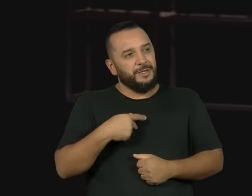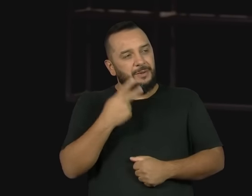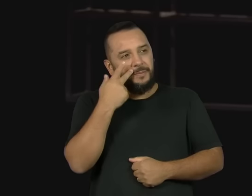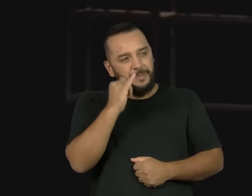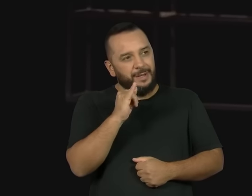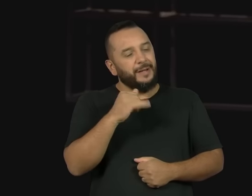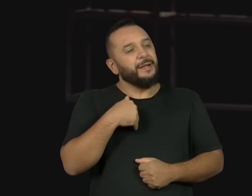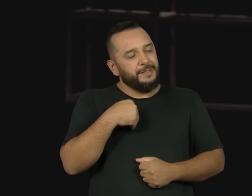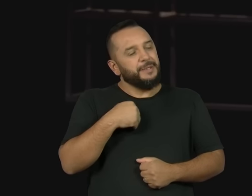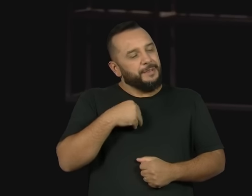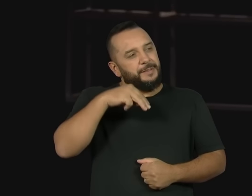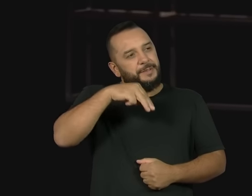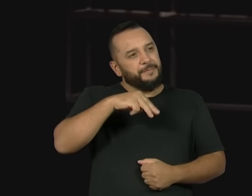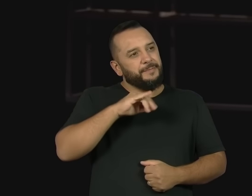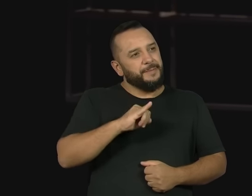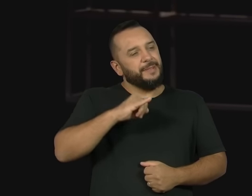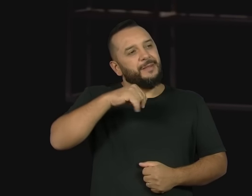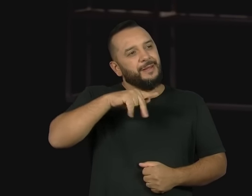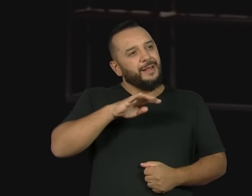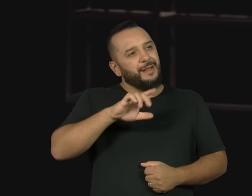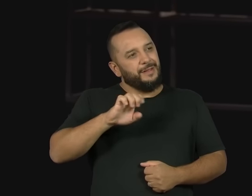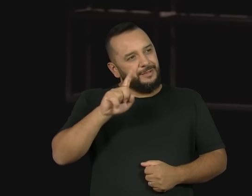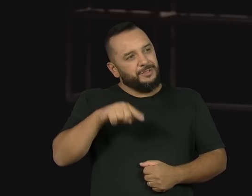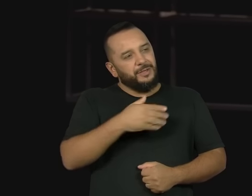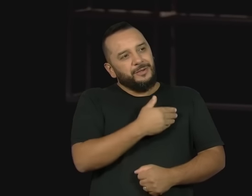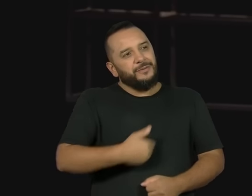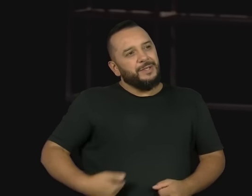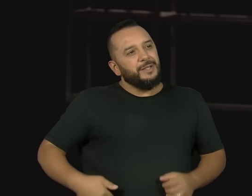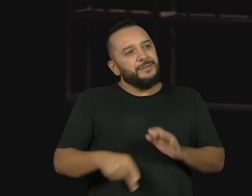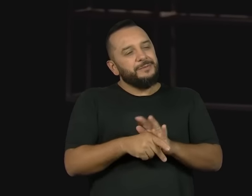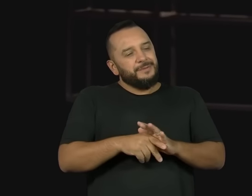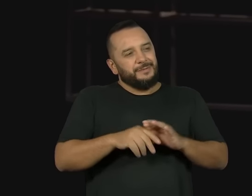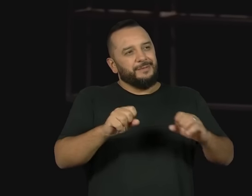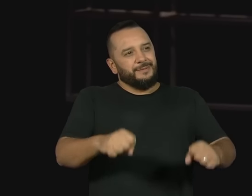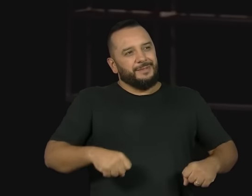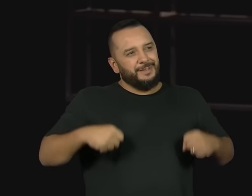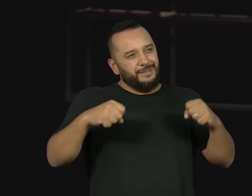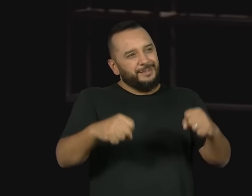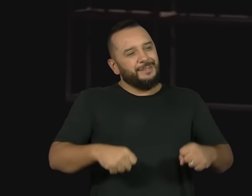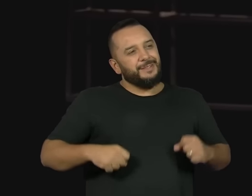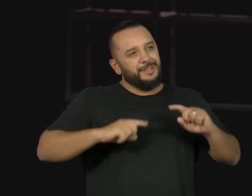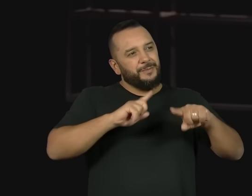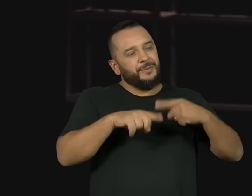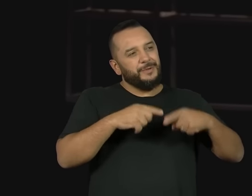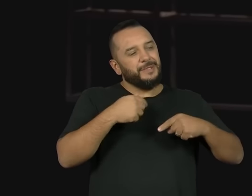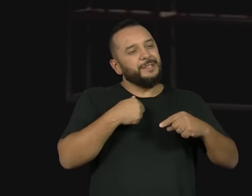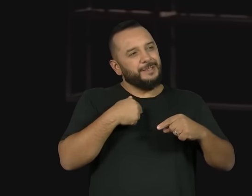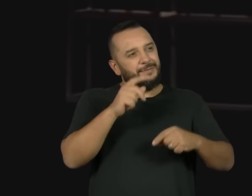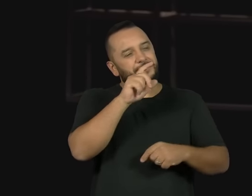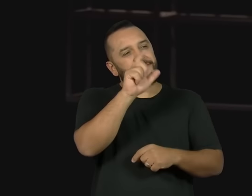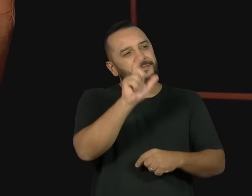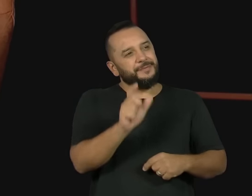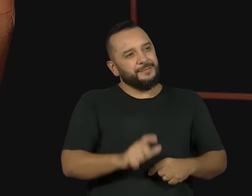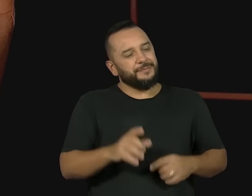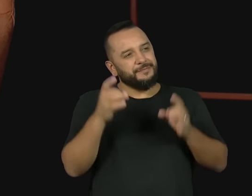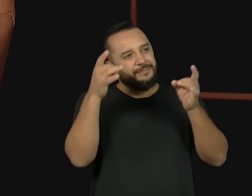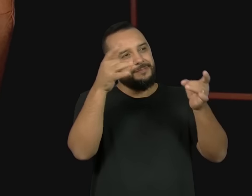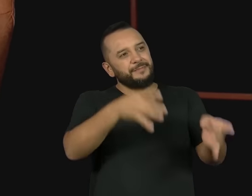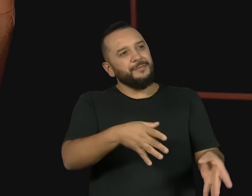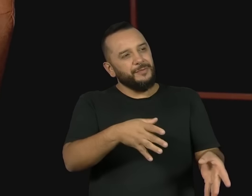Michele Pascolato, chegou a ser governador de Veneza. Mas aí, num certo momento, a família teve que abandonar a Itália, né? Por